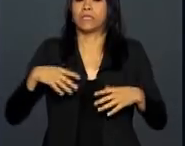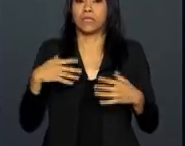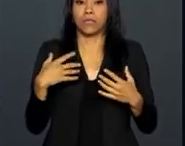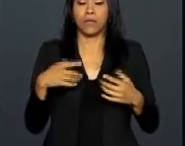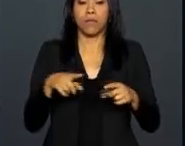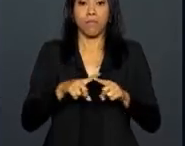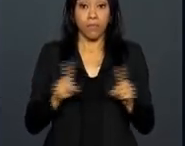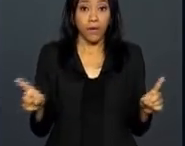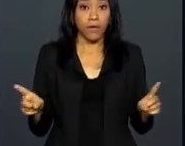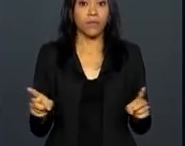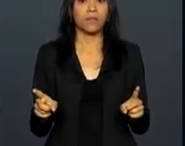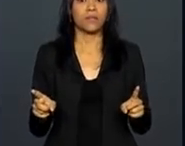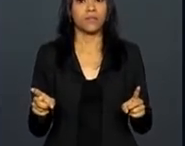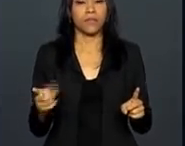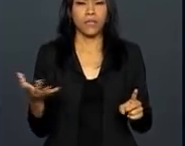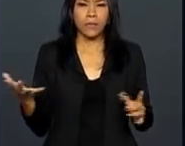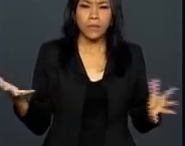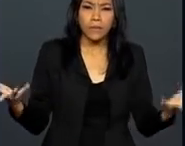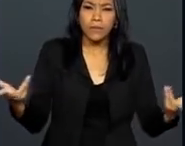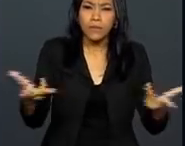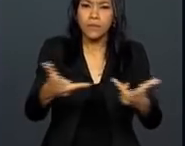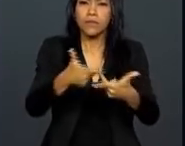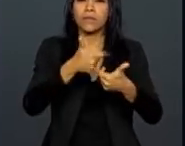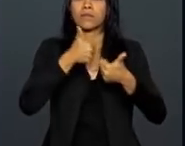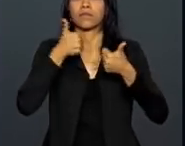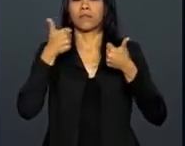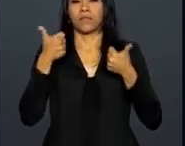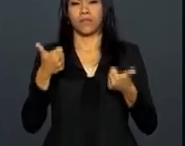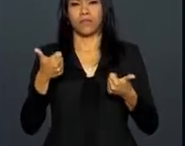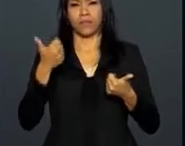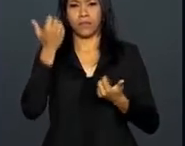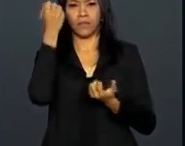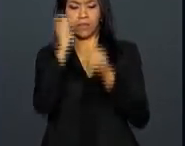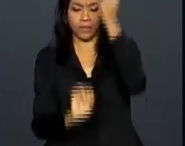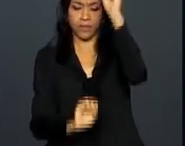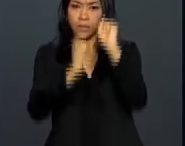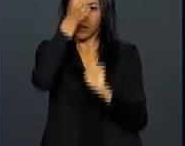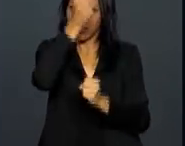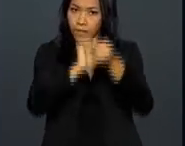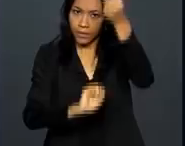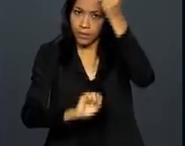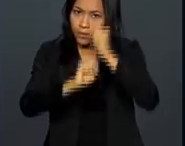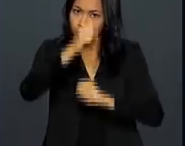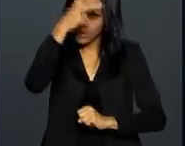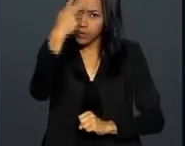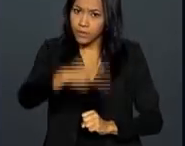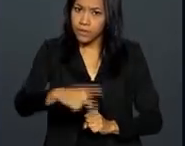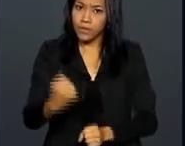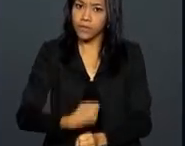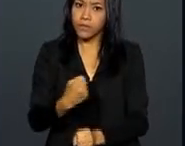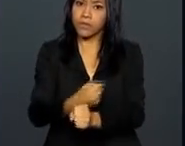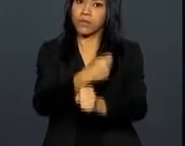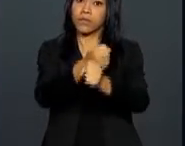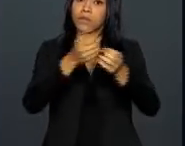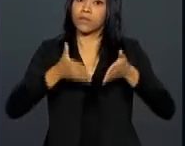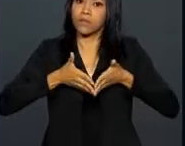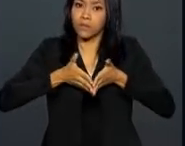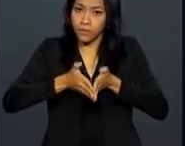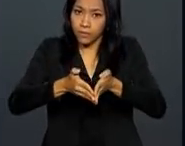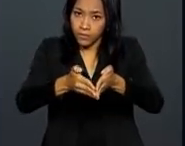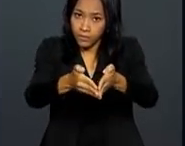reconhecida excelência de nossa indústria naval nos